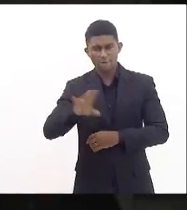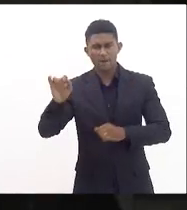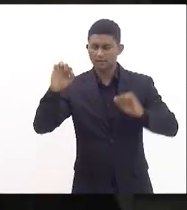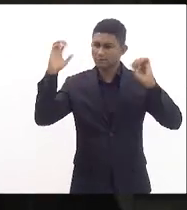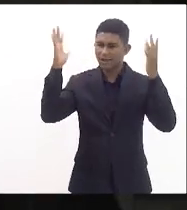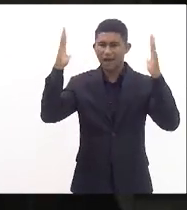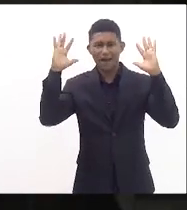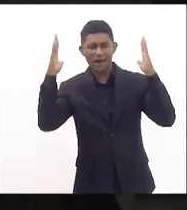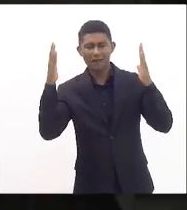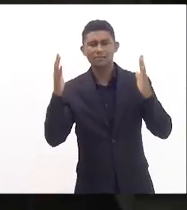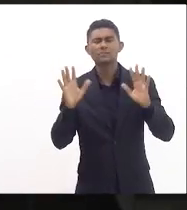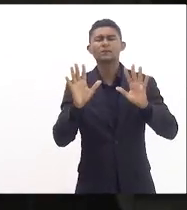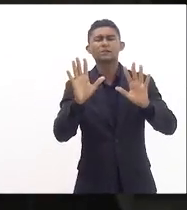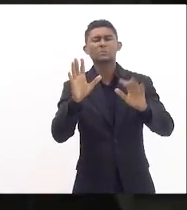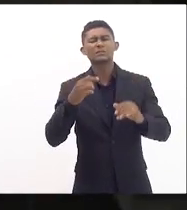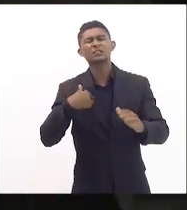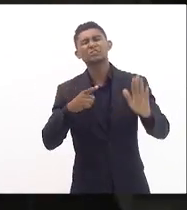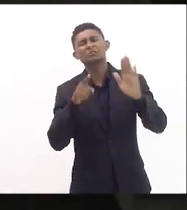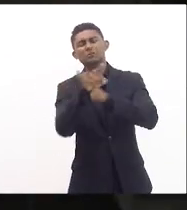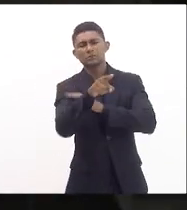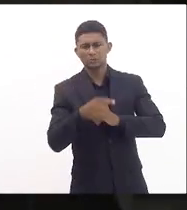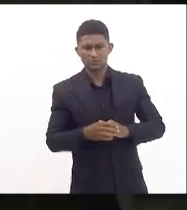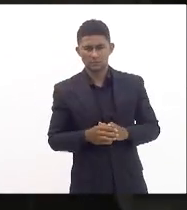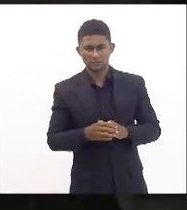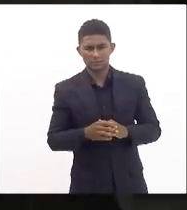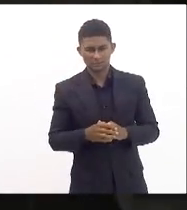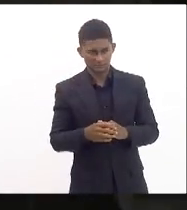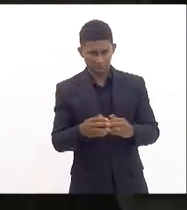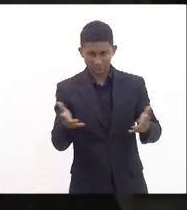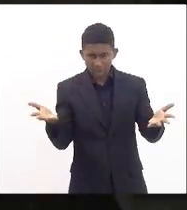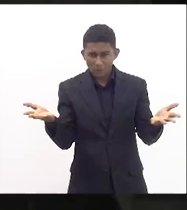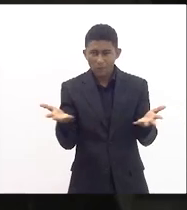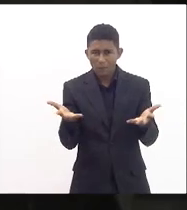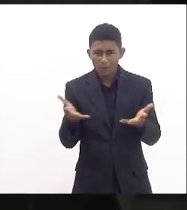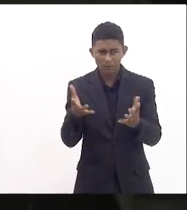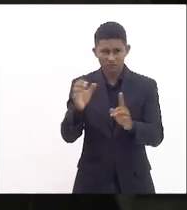pergunto, neste atual estágio,